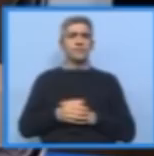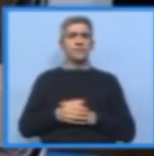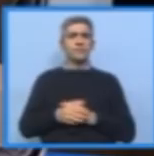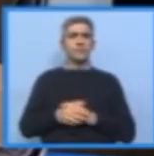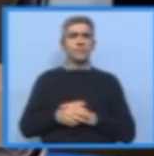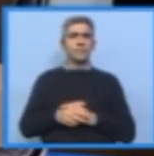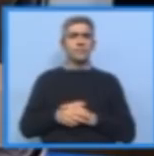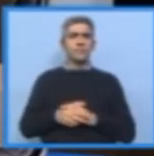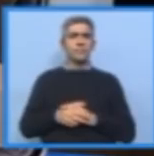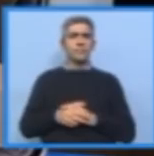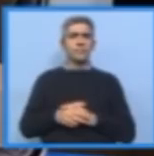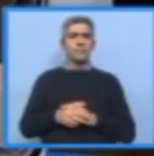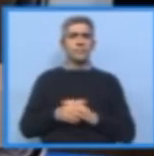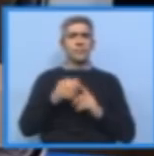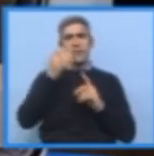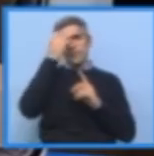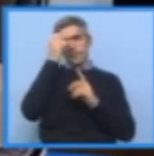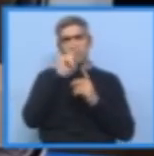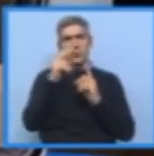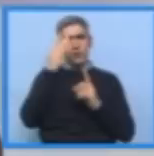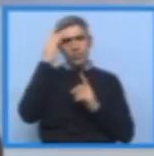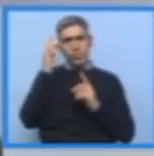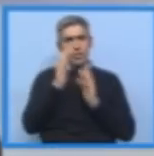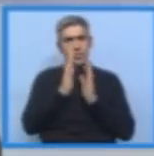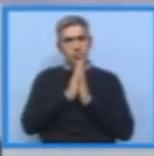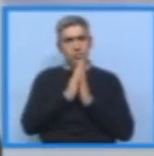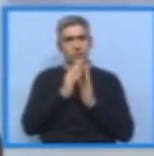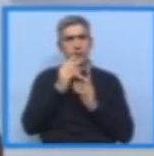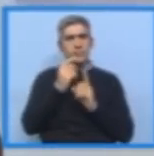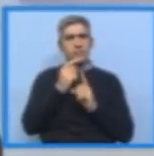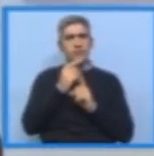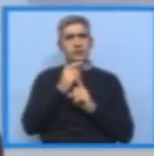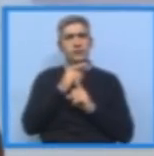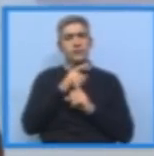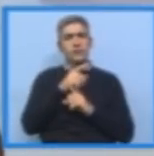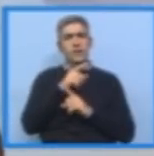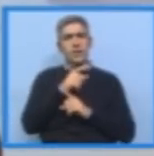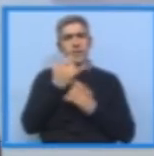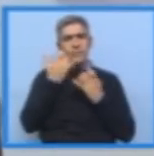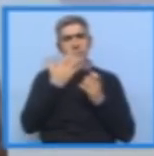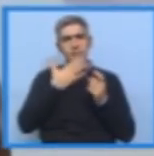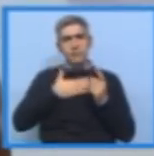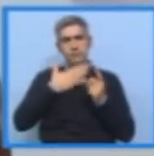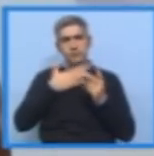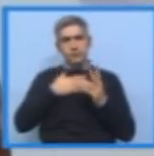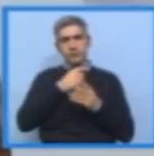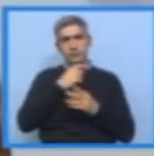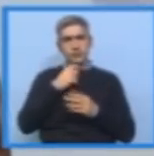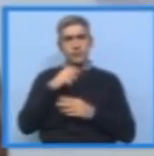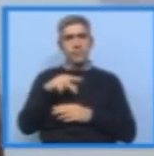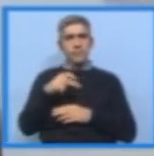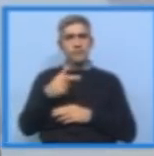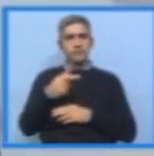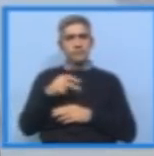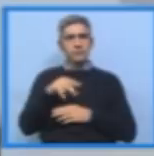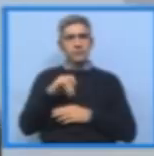Mas, do ponto de vista teológico também, para além destas informações que estava a dar o padre Natanael,